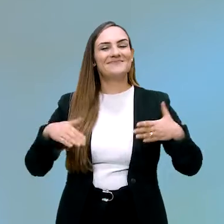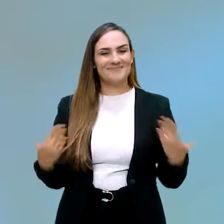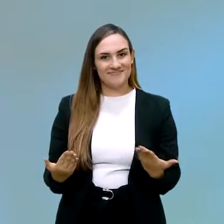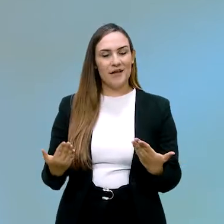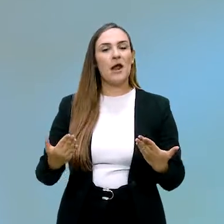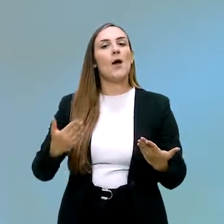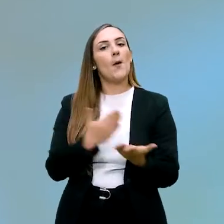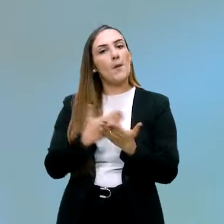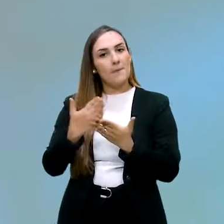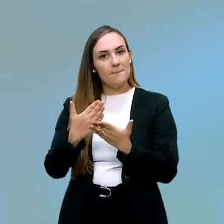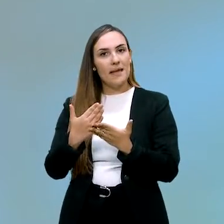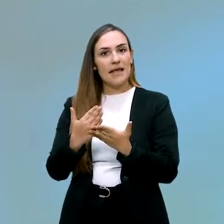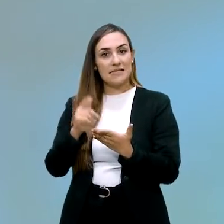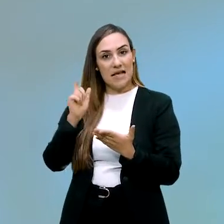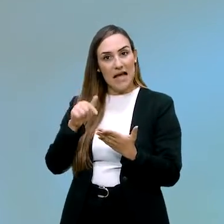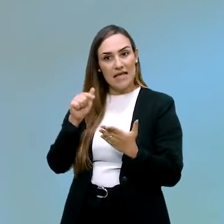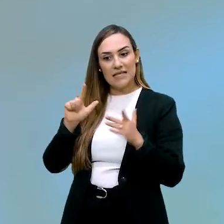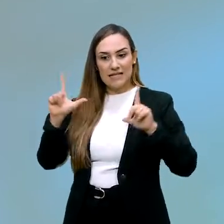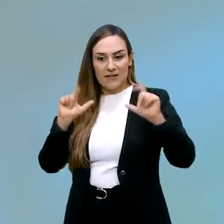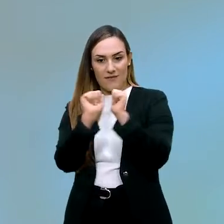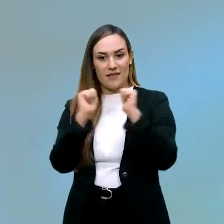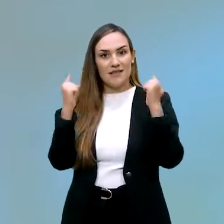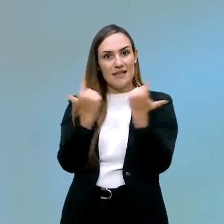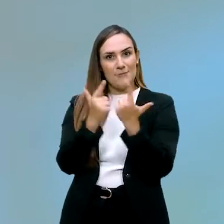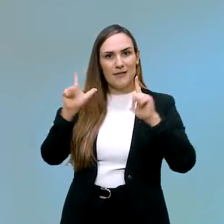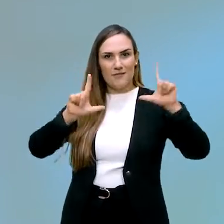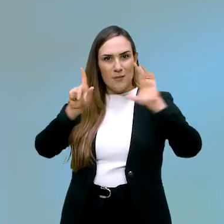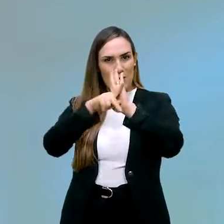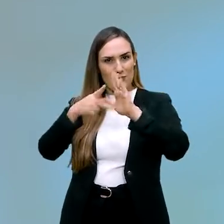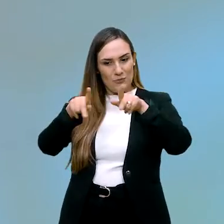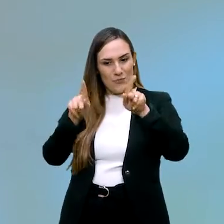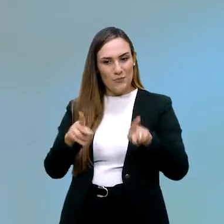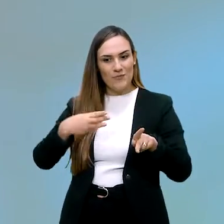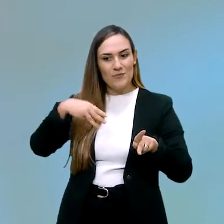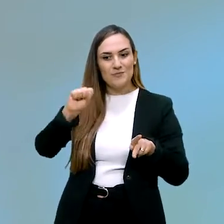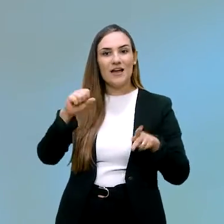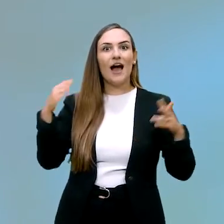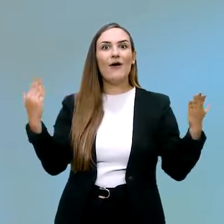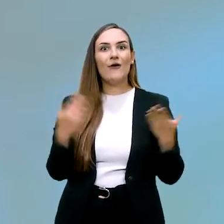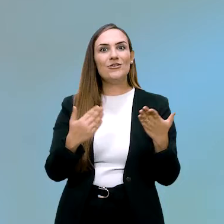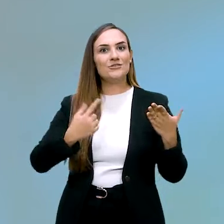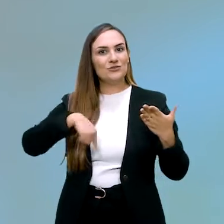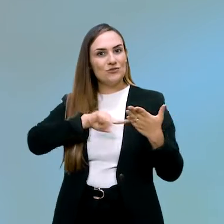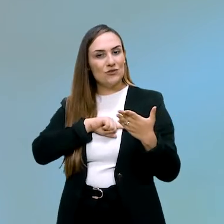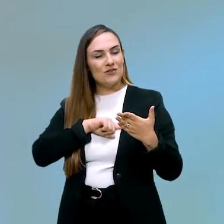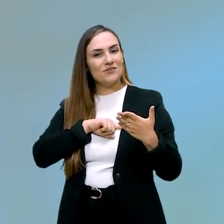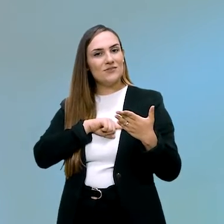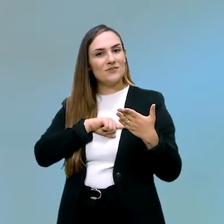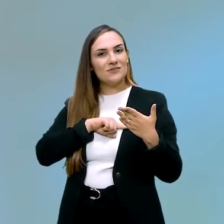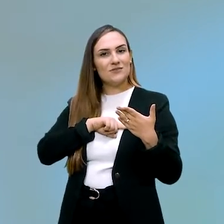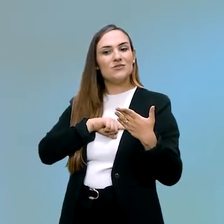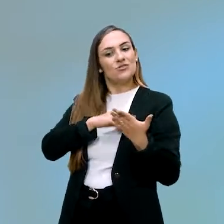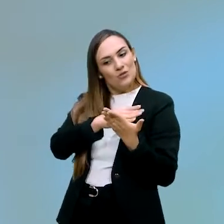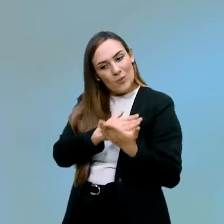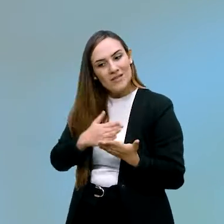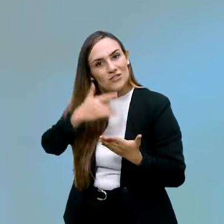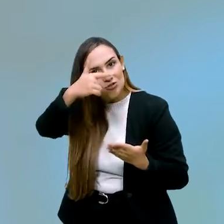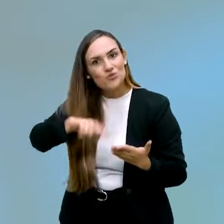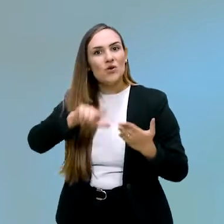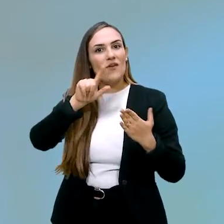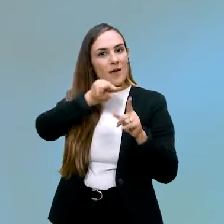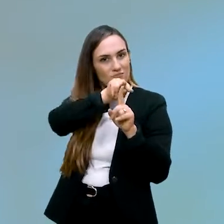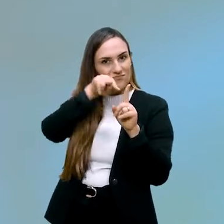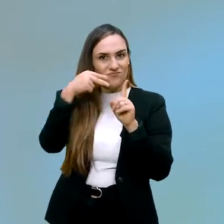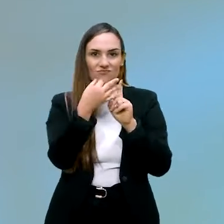Muito bem, começa a partir de agora aqui na TV Assembleia, a TV da gente de MS, mais uma edição do Ponto de Vista. Um